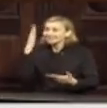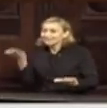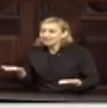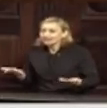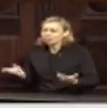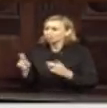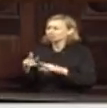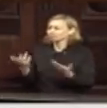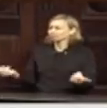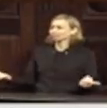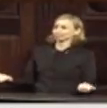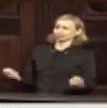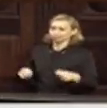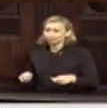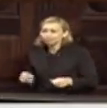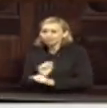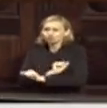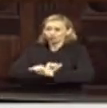possível que essa casa